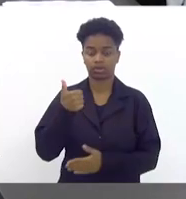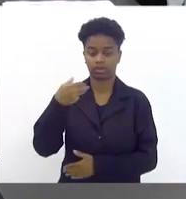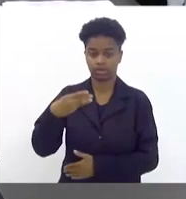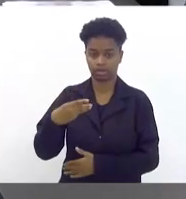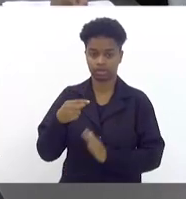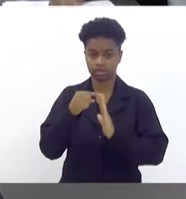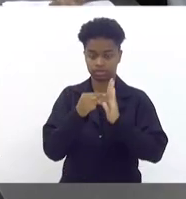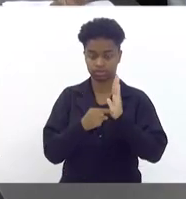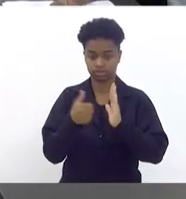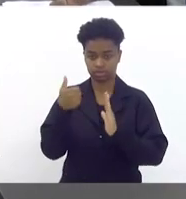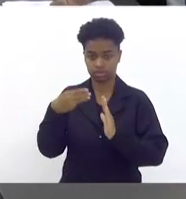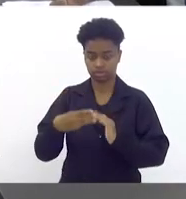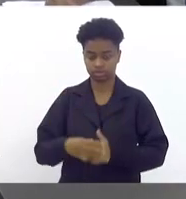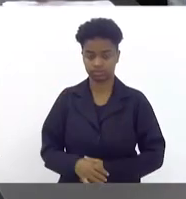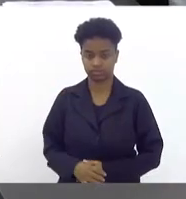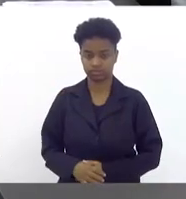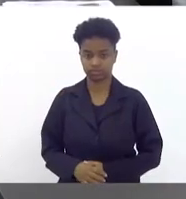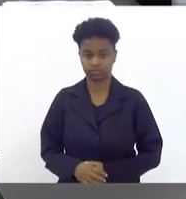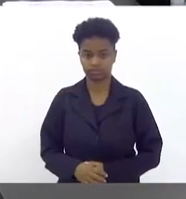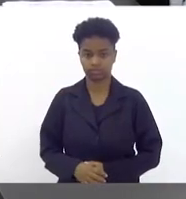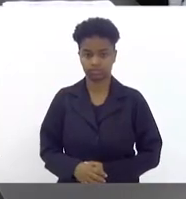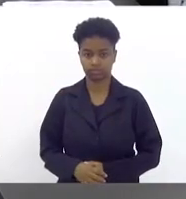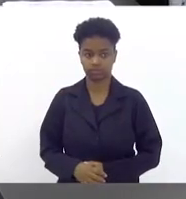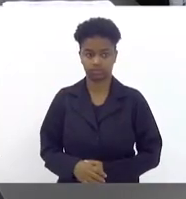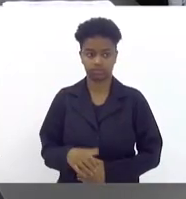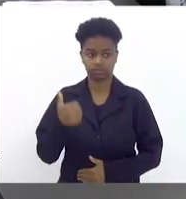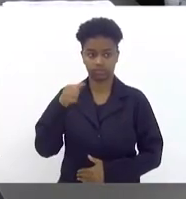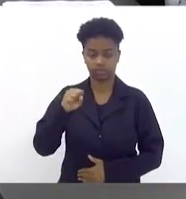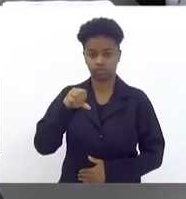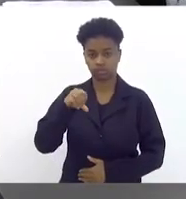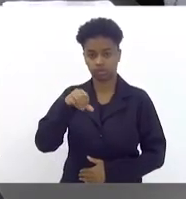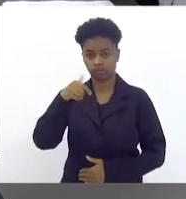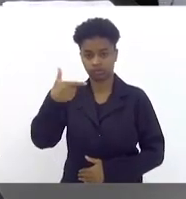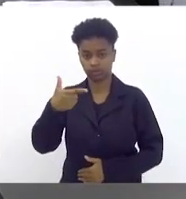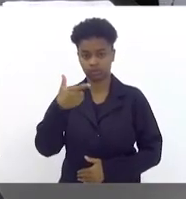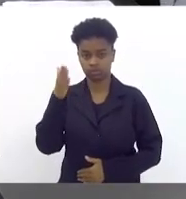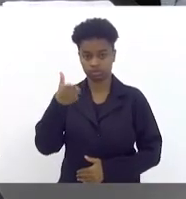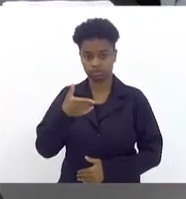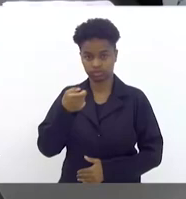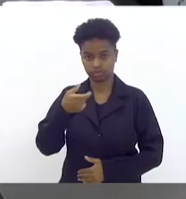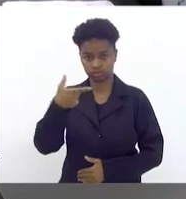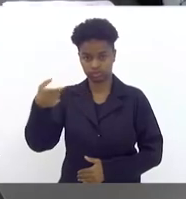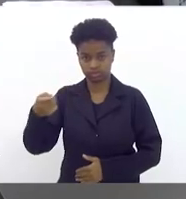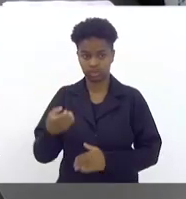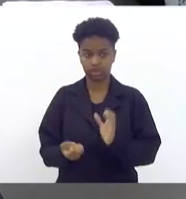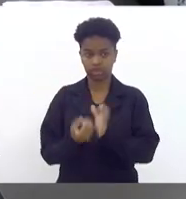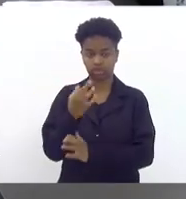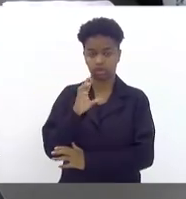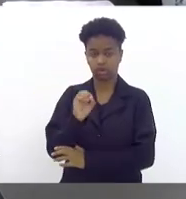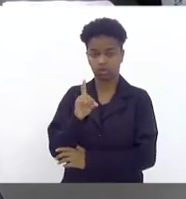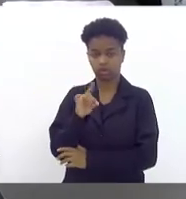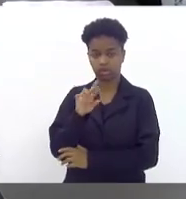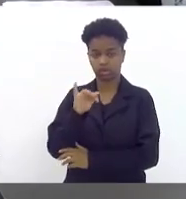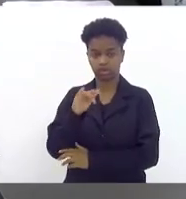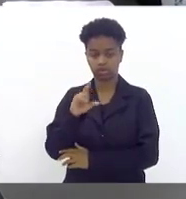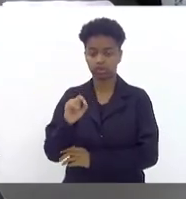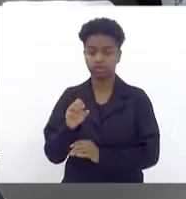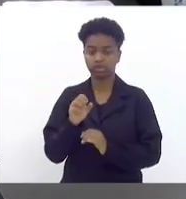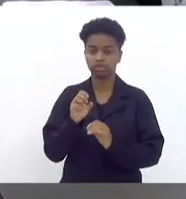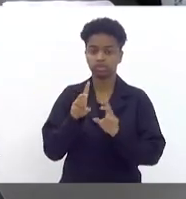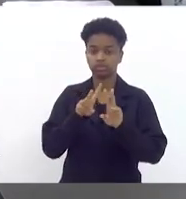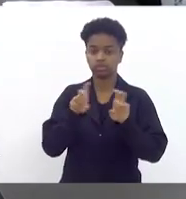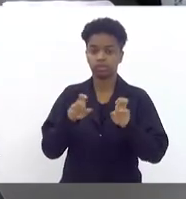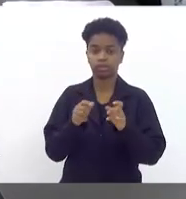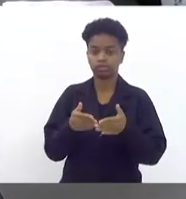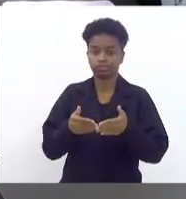pauta, é o 1892 de 20, de autoria do deputado Rodrigo Amorim, que dispõe sobre a isenção do pagamento de taxa de